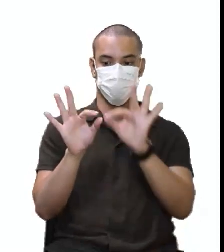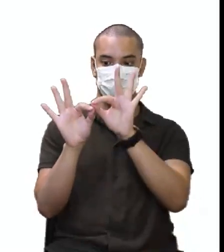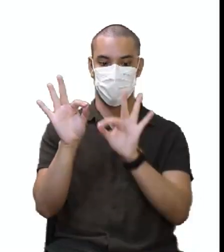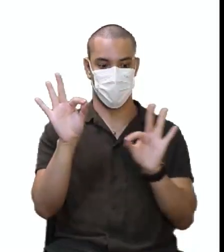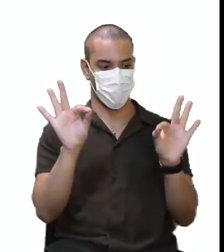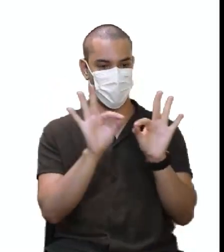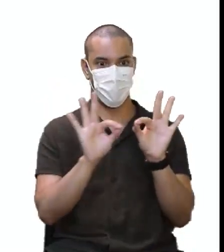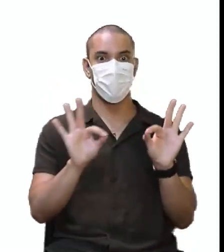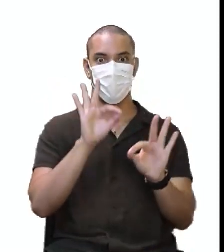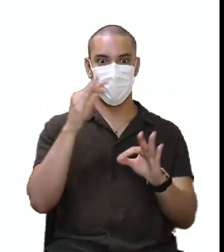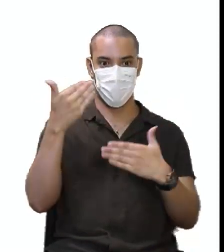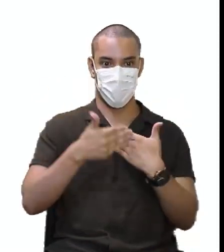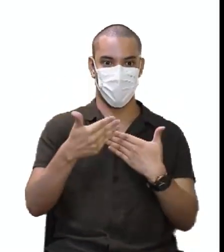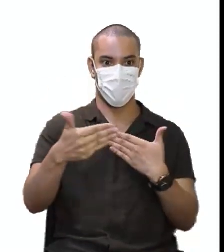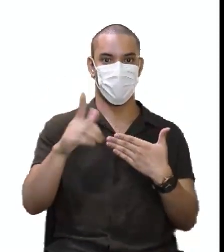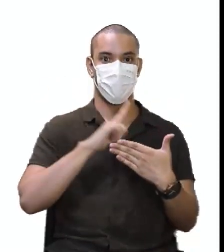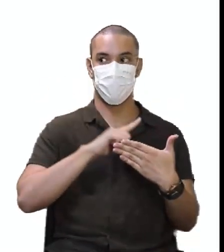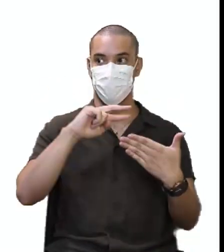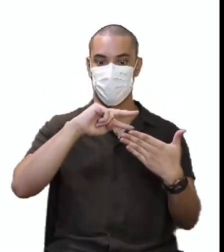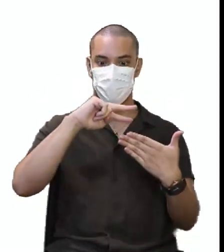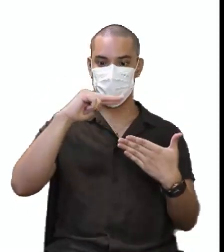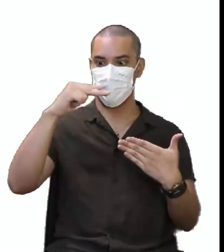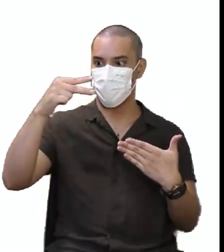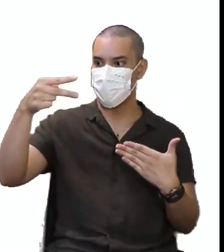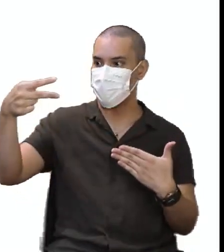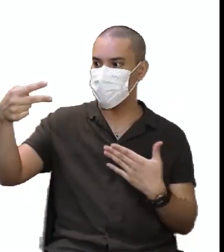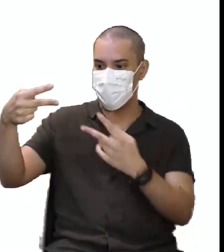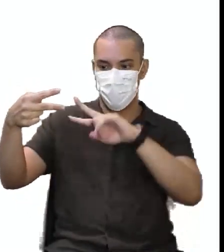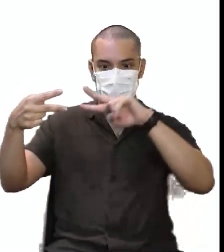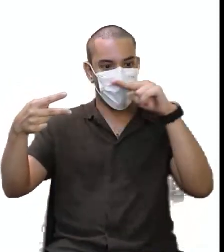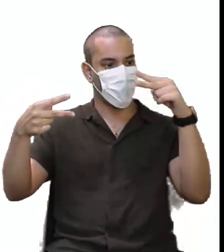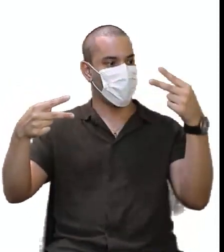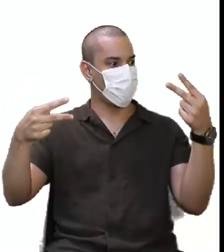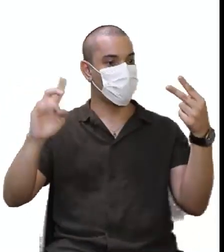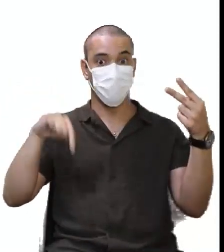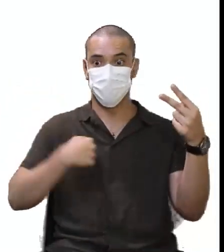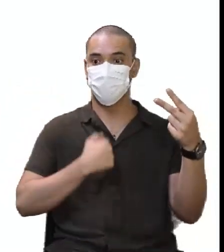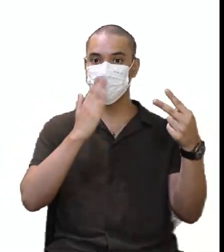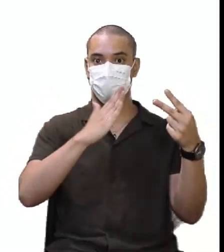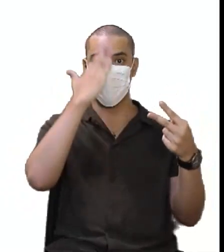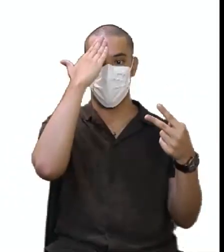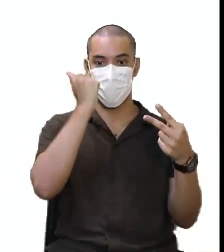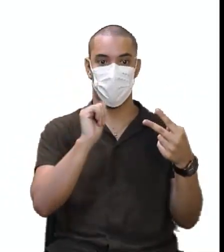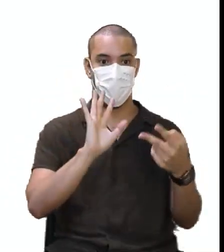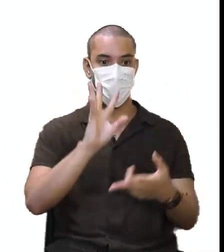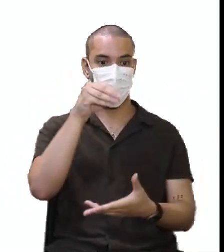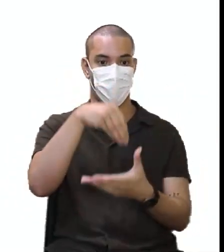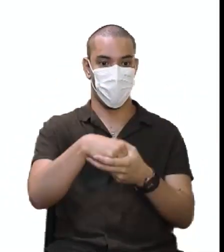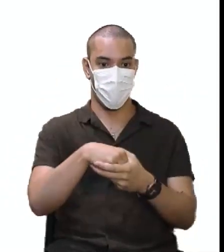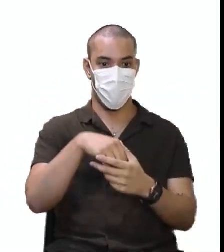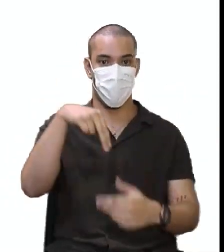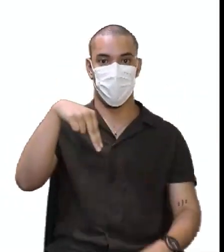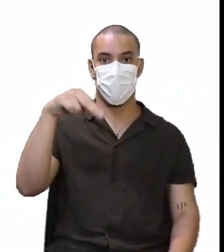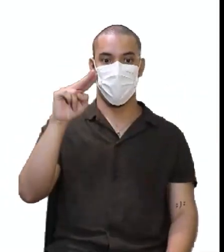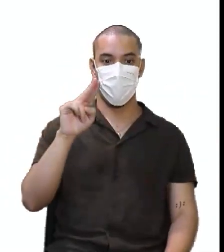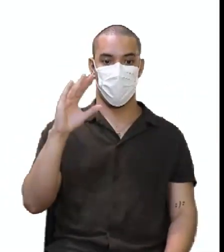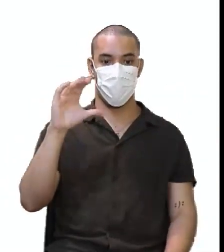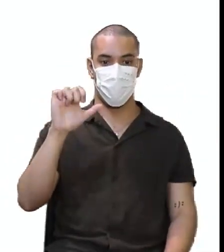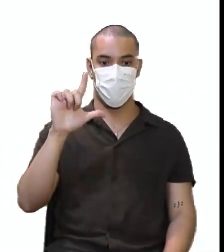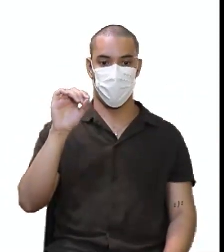gente vai ver na sequência de DNA. Esse DNA que a gente já sabe, composto de